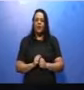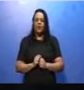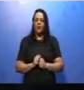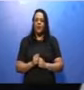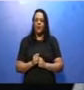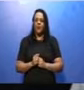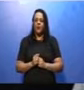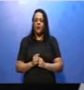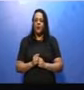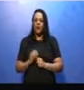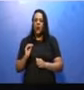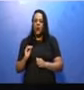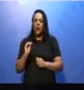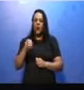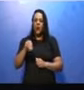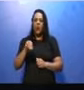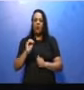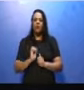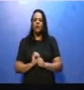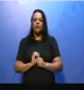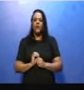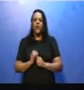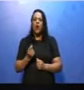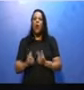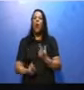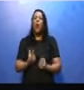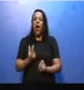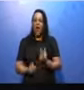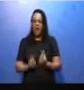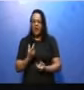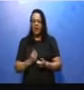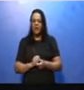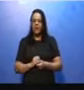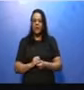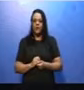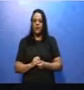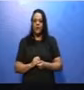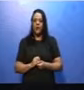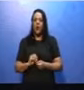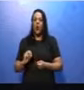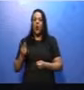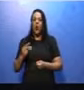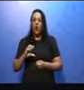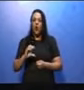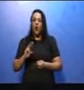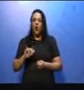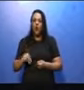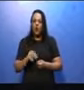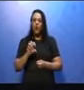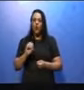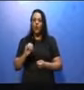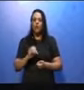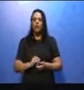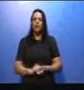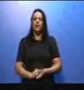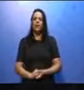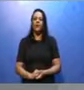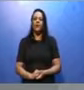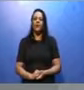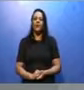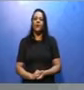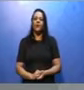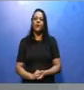principal. Essa é dependente de uma e de outra. Ok?